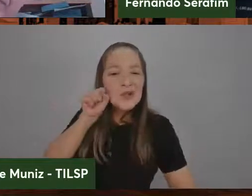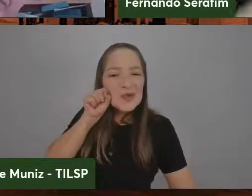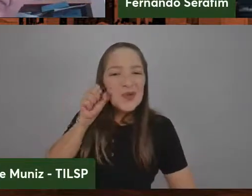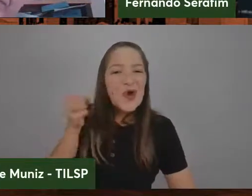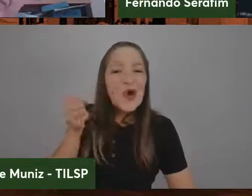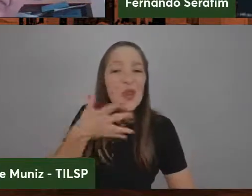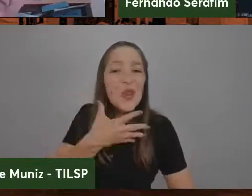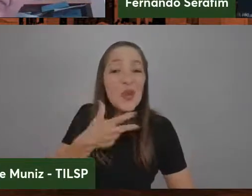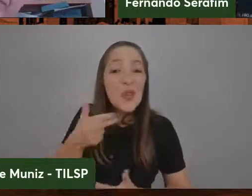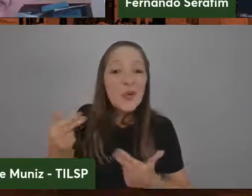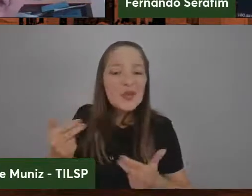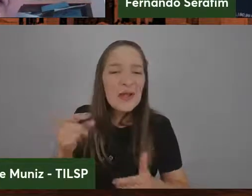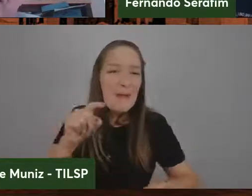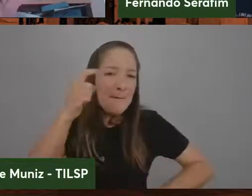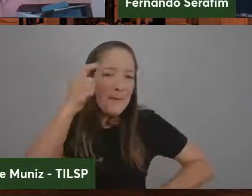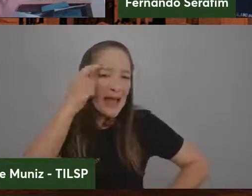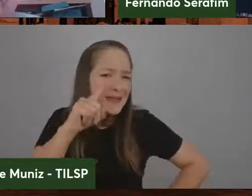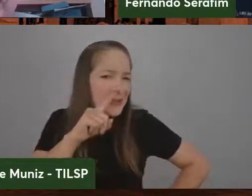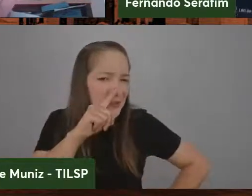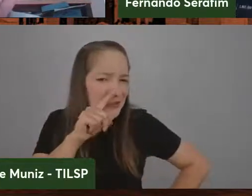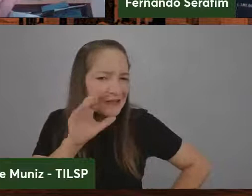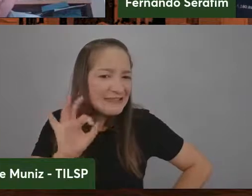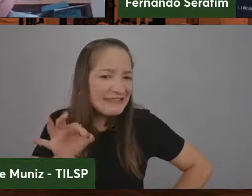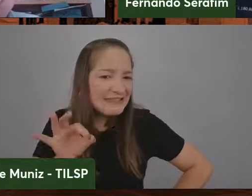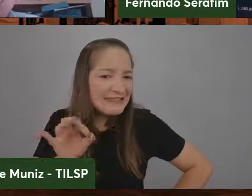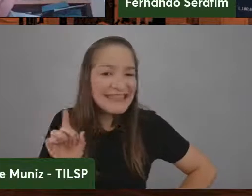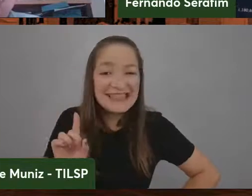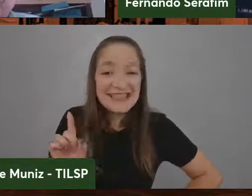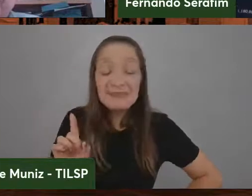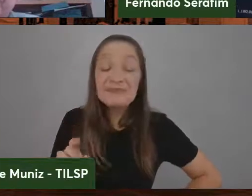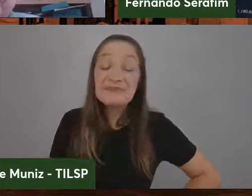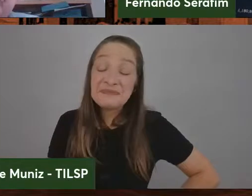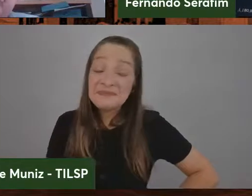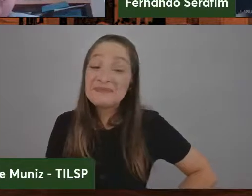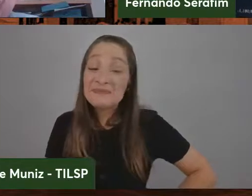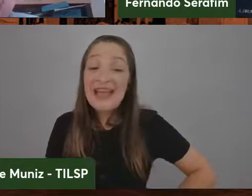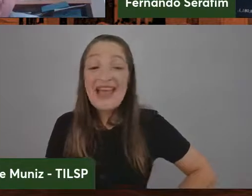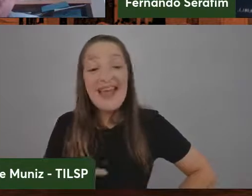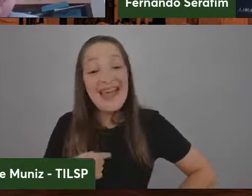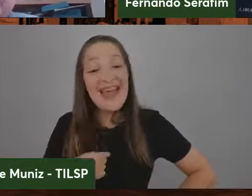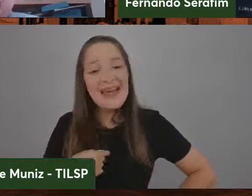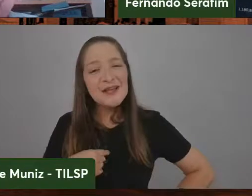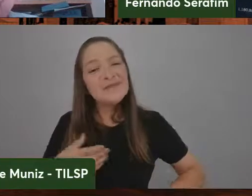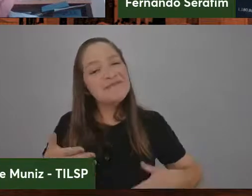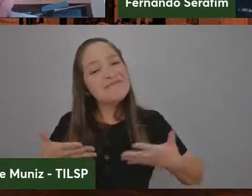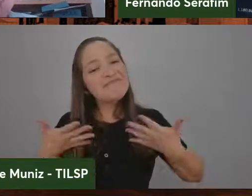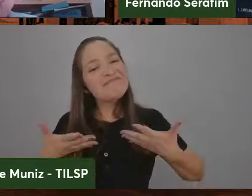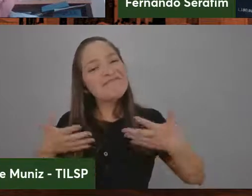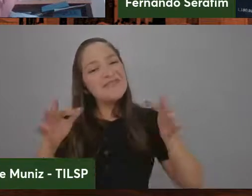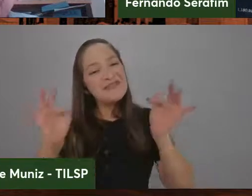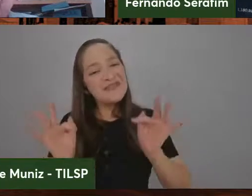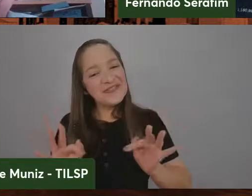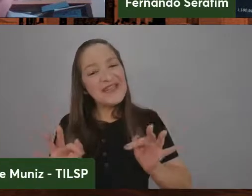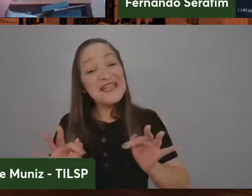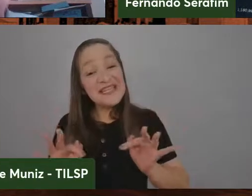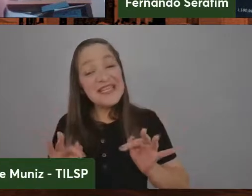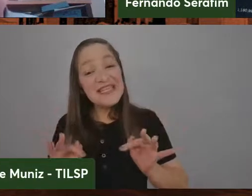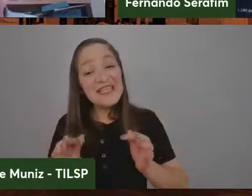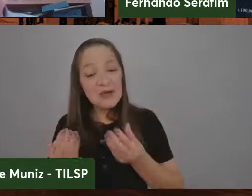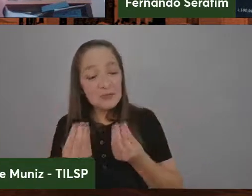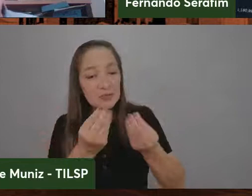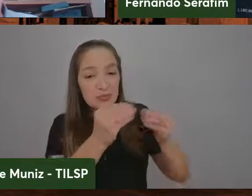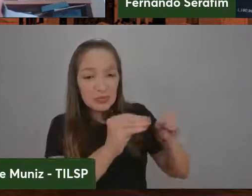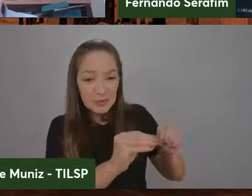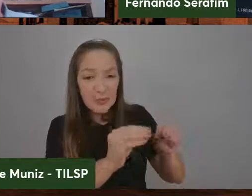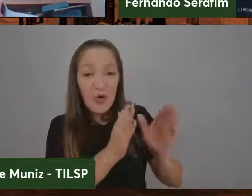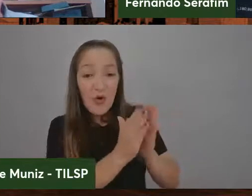nesse risco aí. Olha, eu fiquei muito, muito contente com a inclusão do Dois Irmãos na